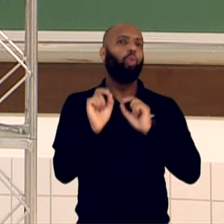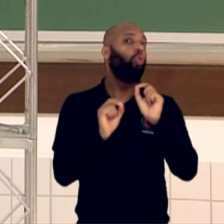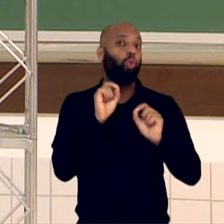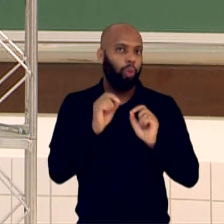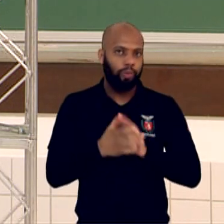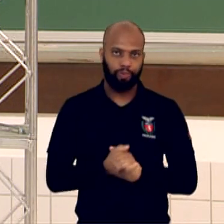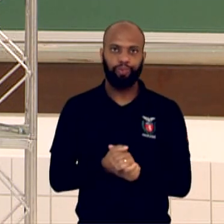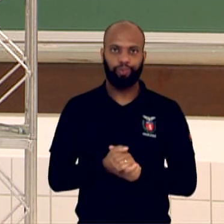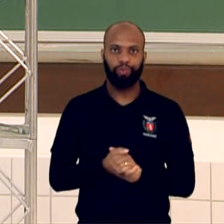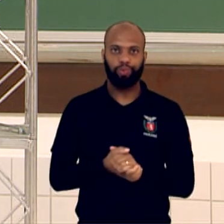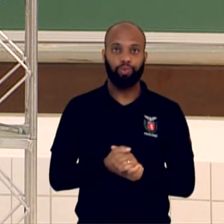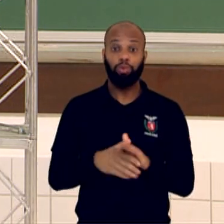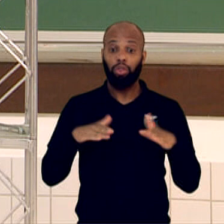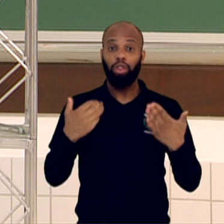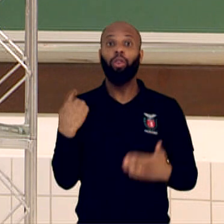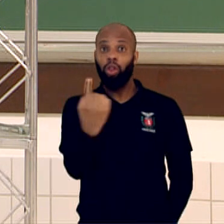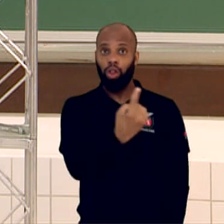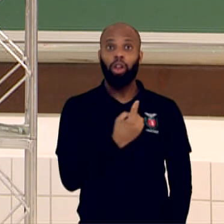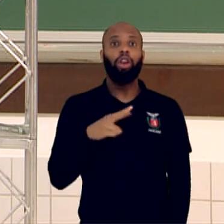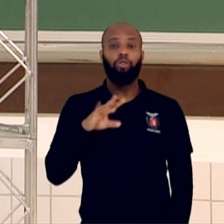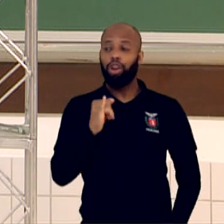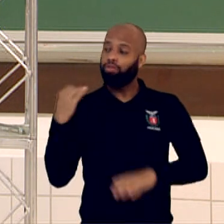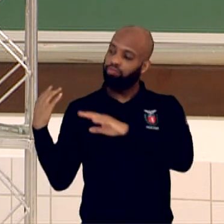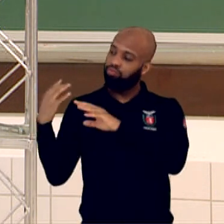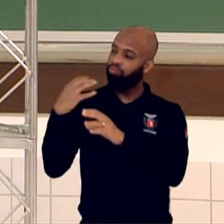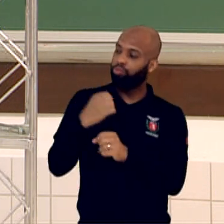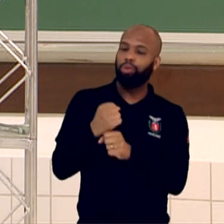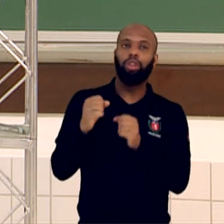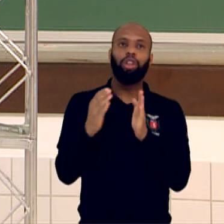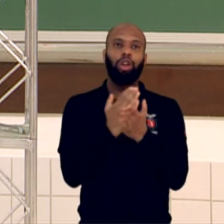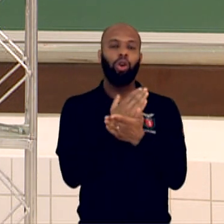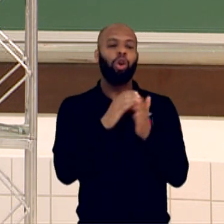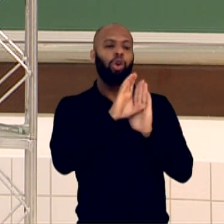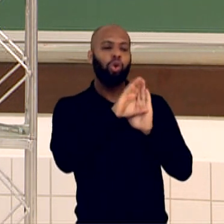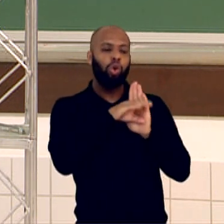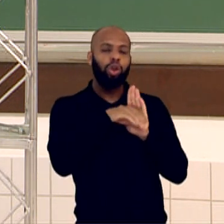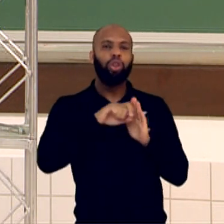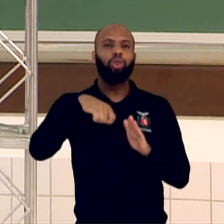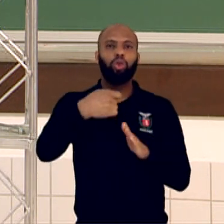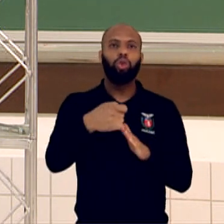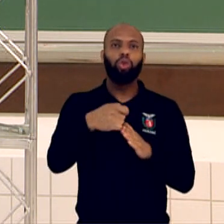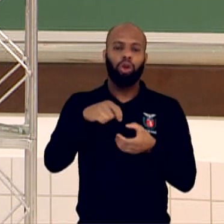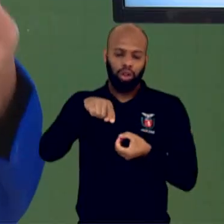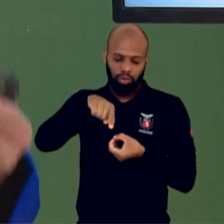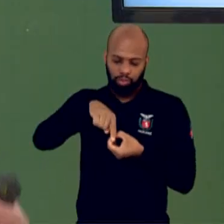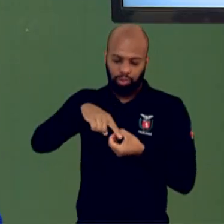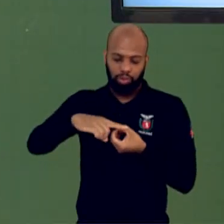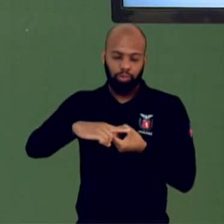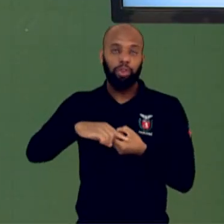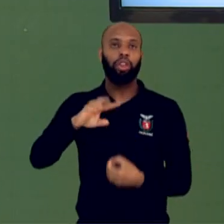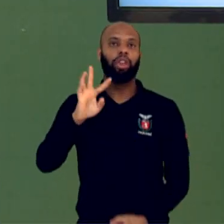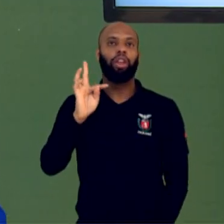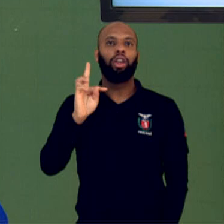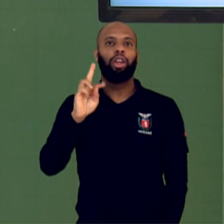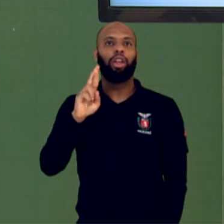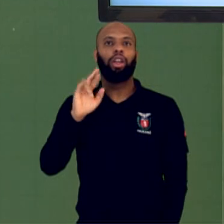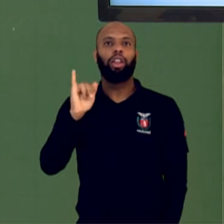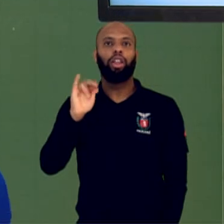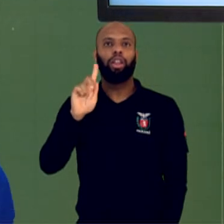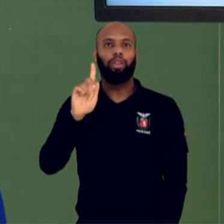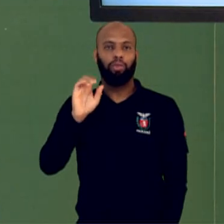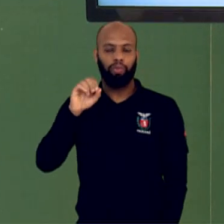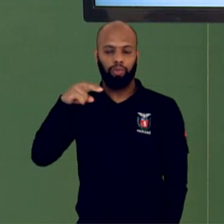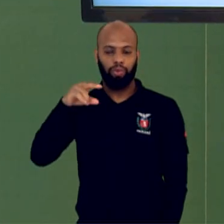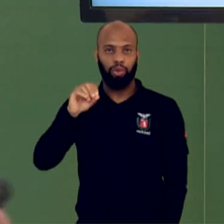nessa aula? Tá? Na verdade, a gente vai retomar alguns conceitos de trigonometria para que vocês tenham uma fundamentação melhor e possam